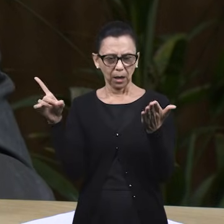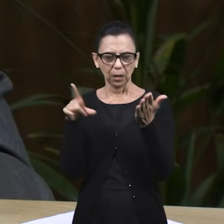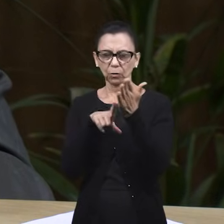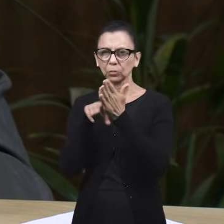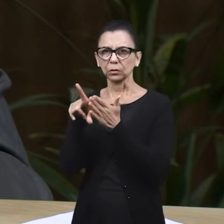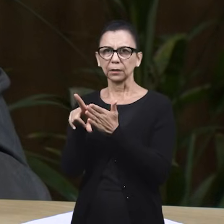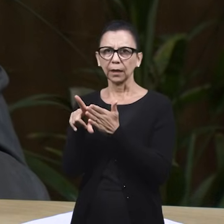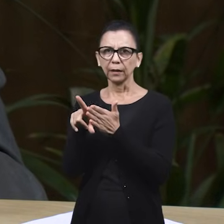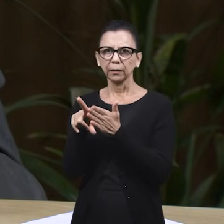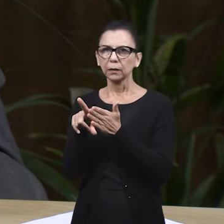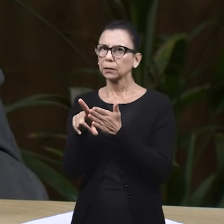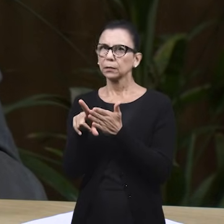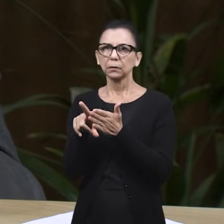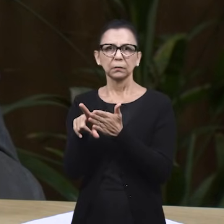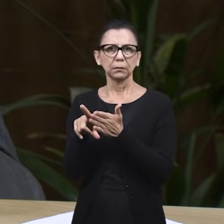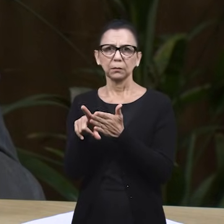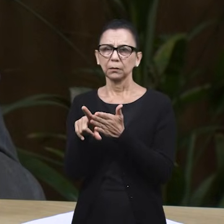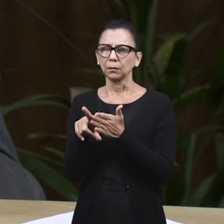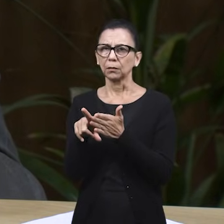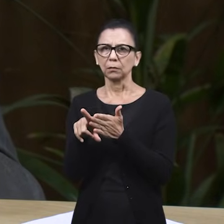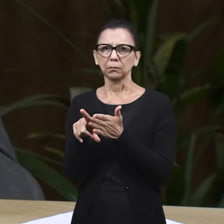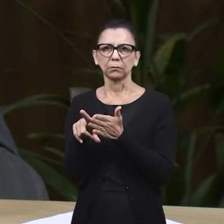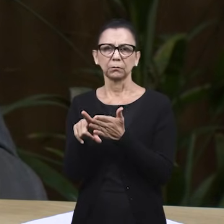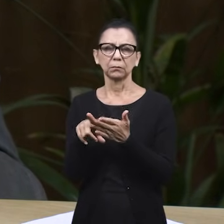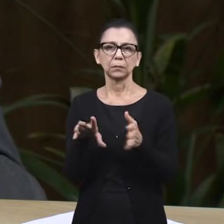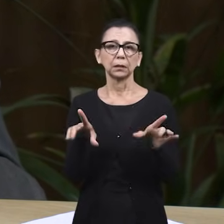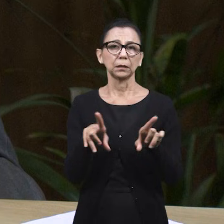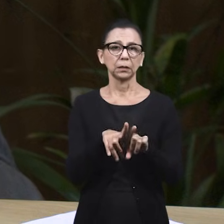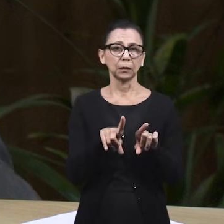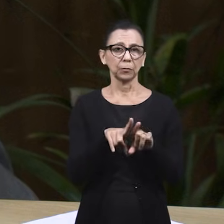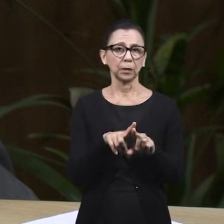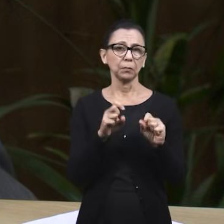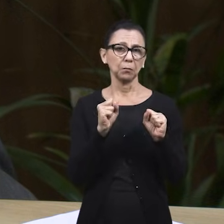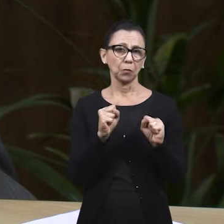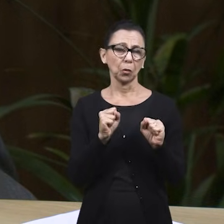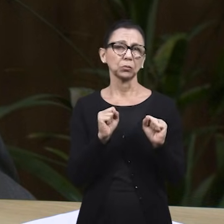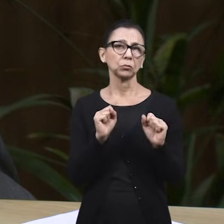falar adiante, que inclusive você pode consultar e o Senhor não falar.